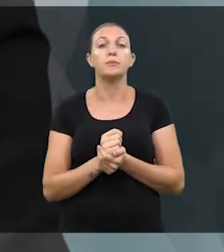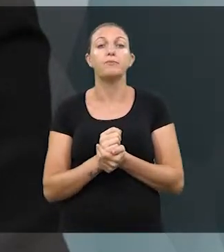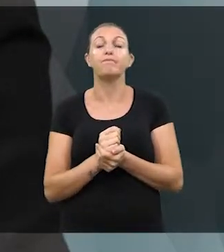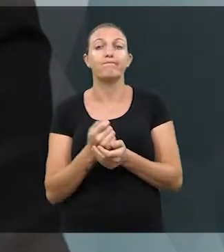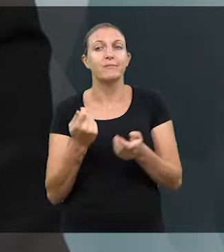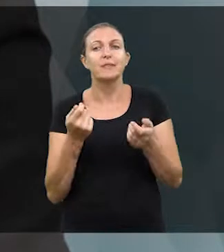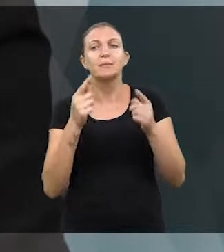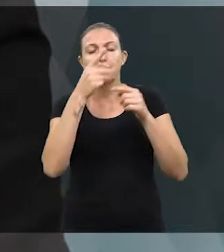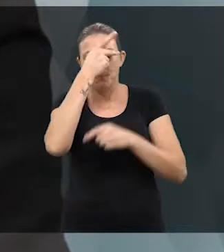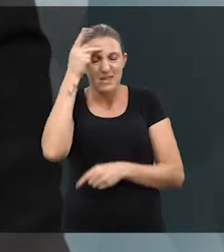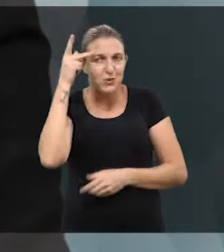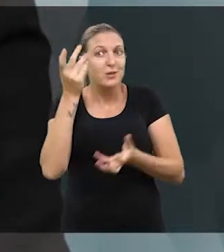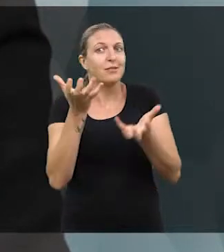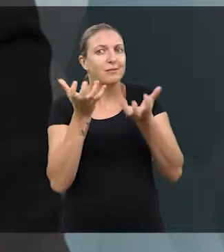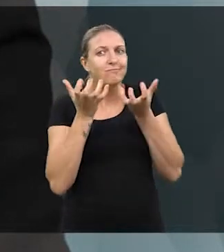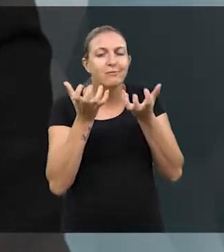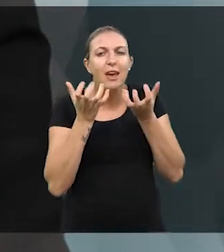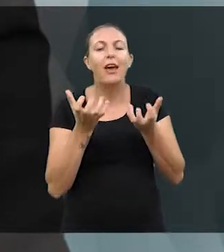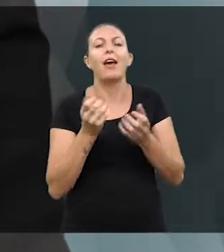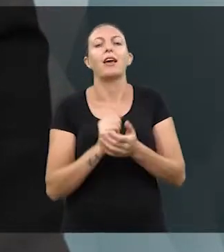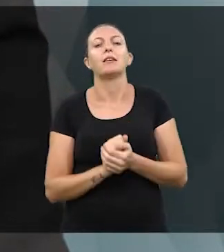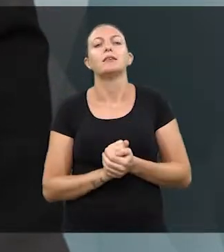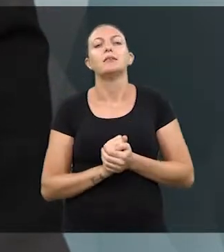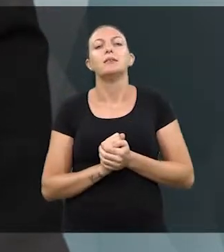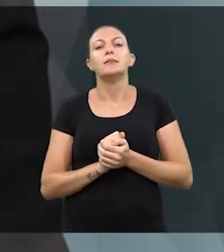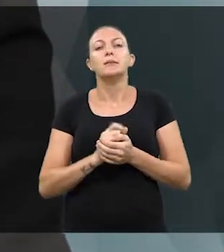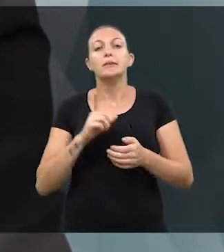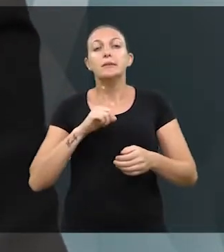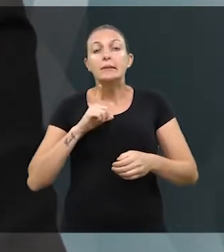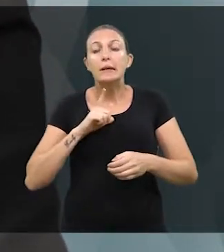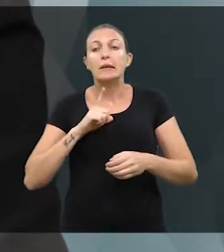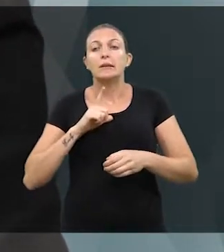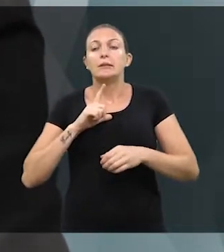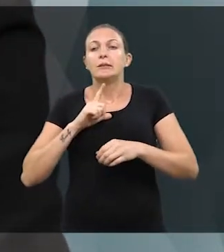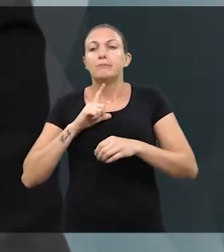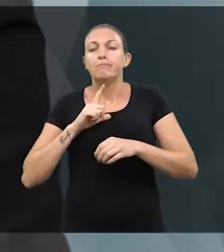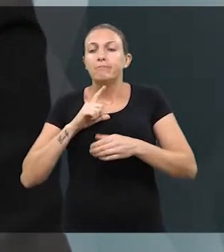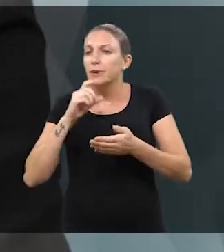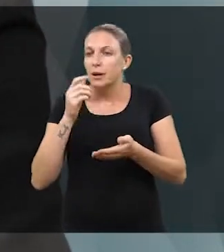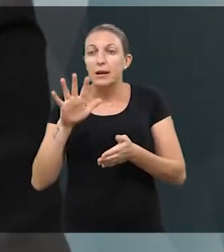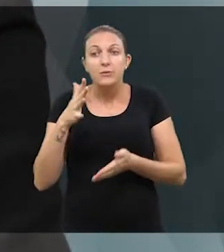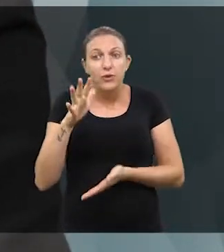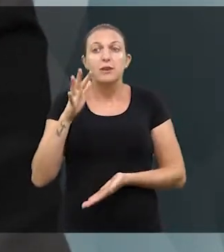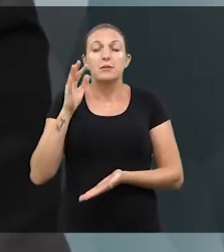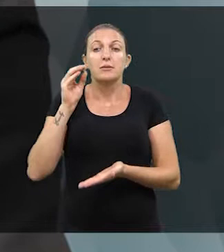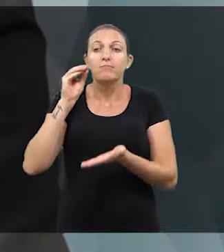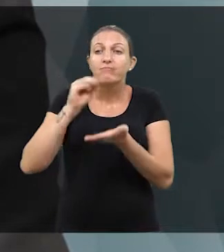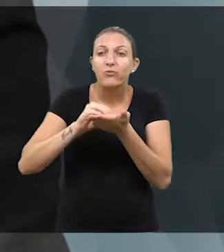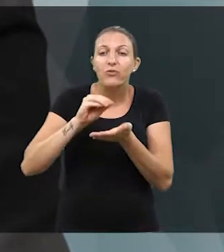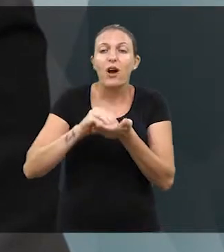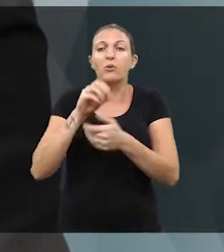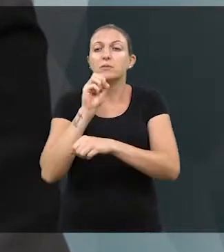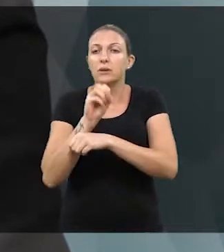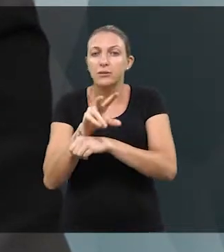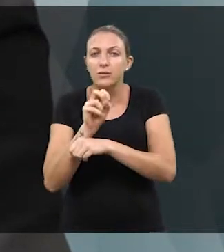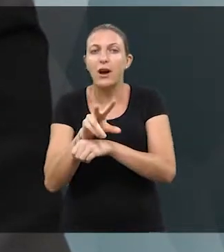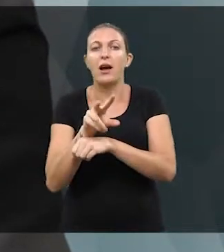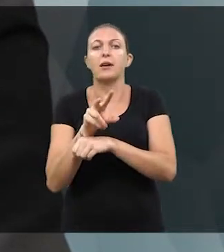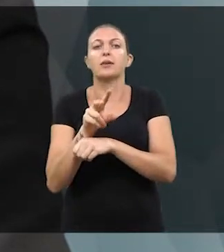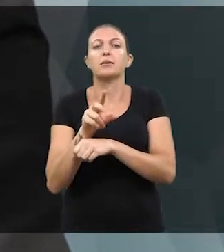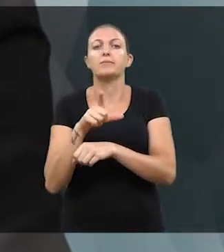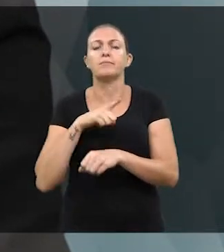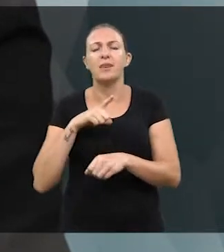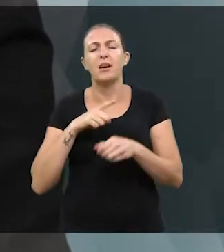desejados né na verdade a procura é maior do que a oferta então a gente recebe vários pedidos